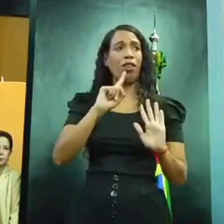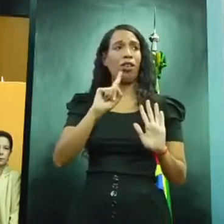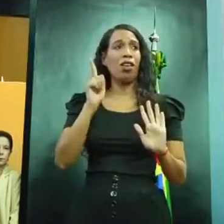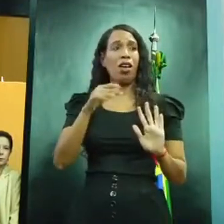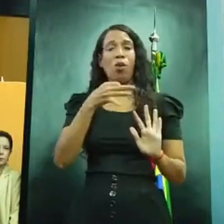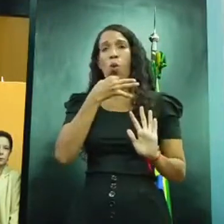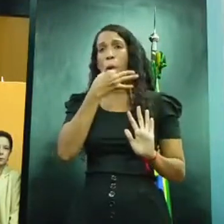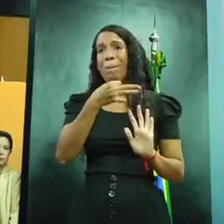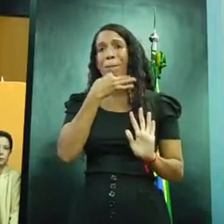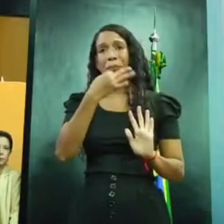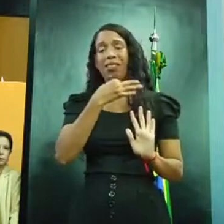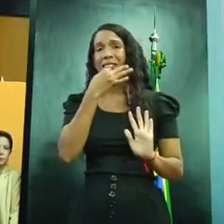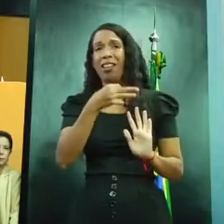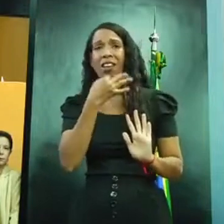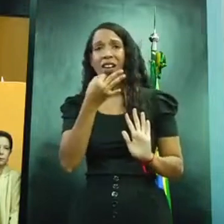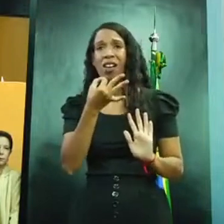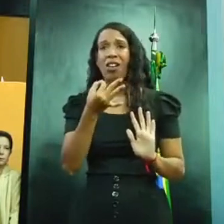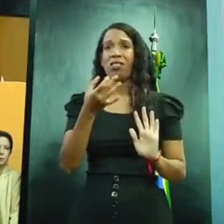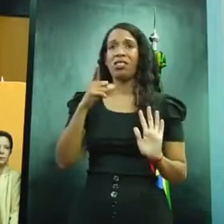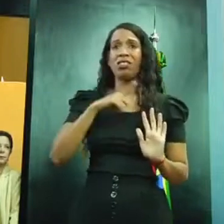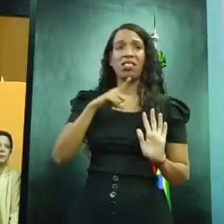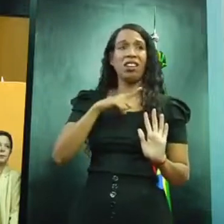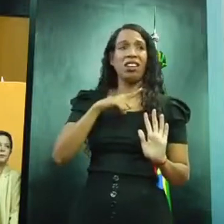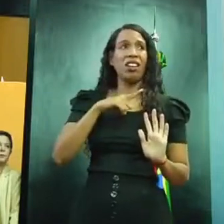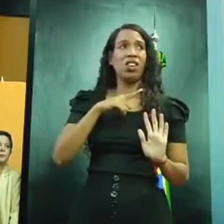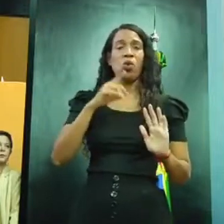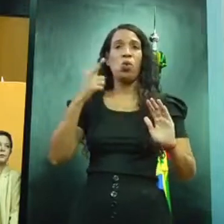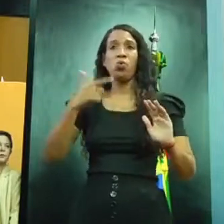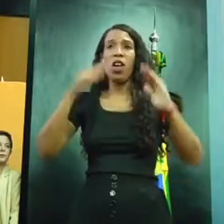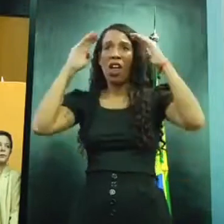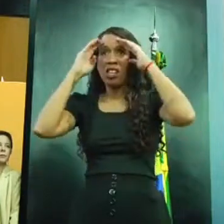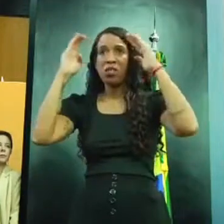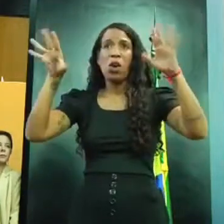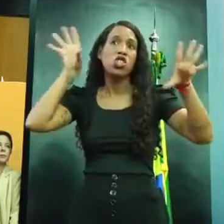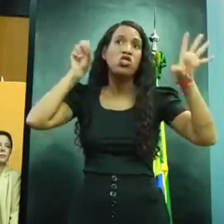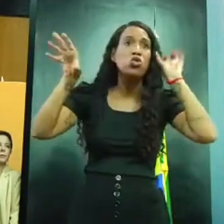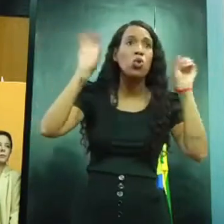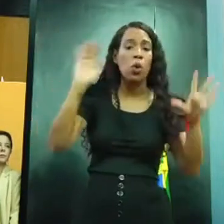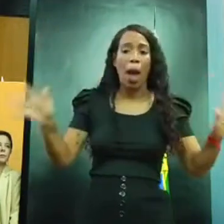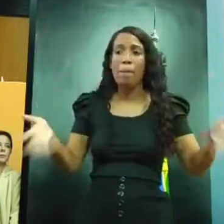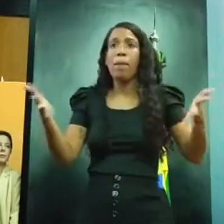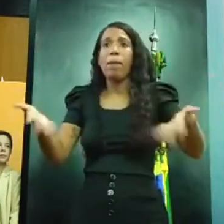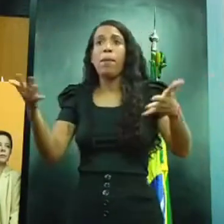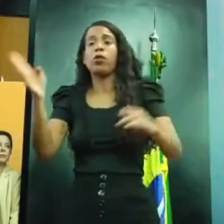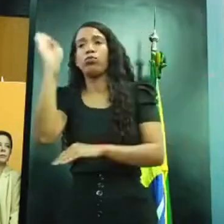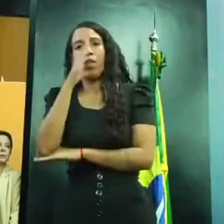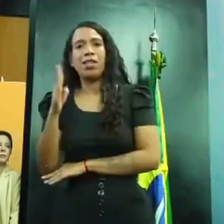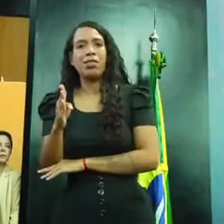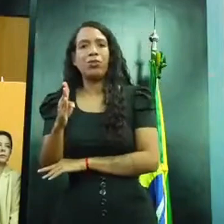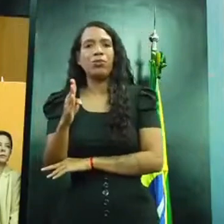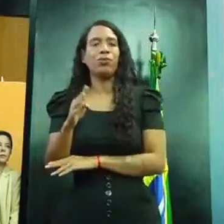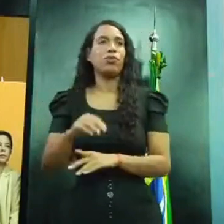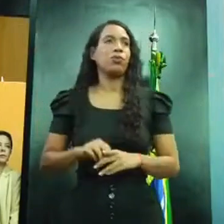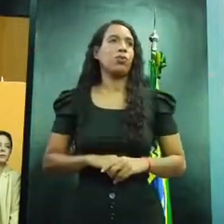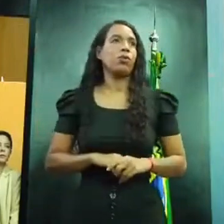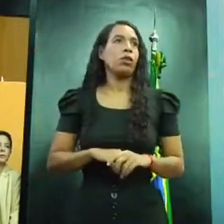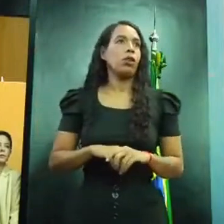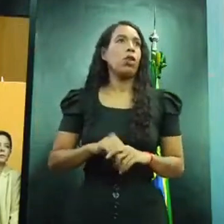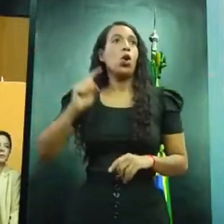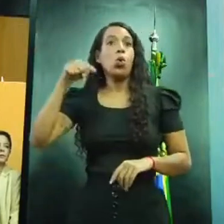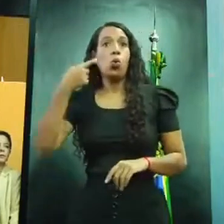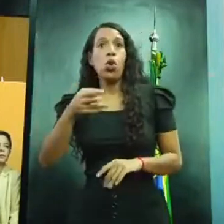um argumento de fundo ideológico que diz respeito à disputa sobre o destino do Brasil. O